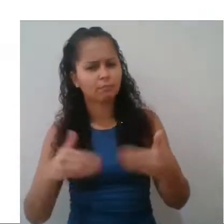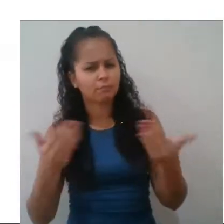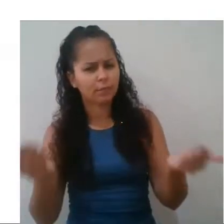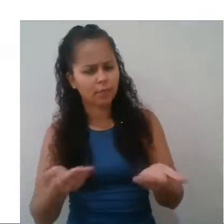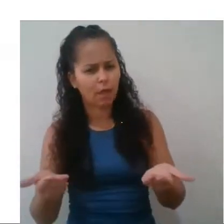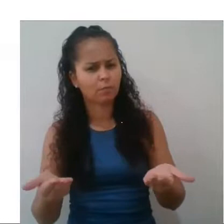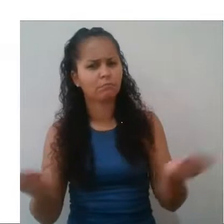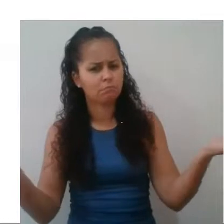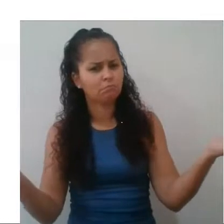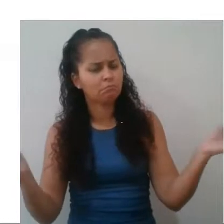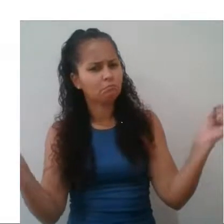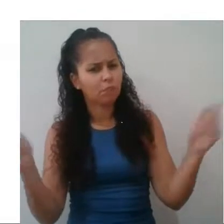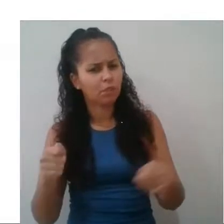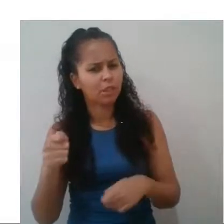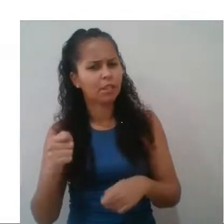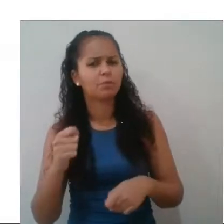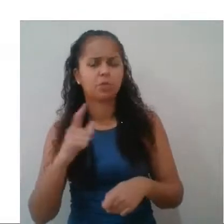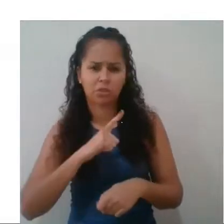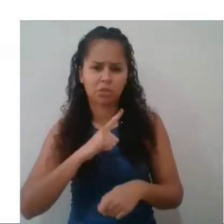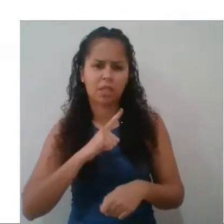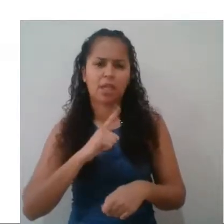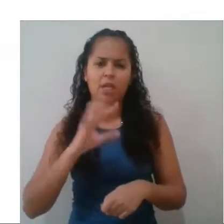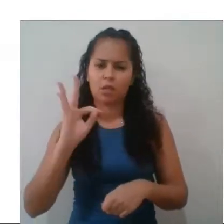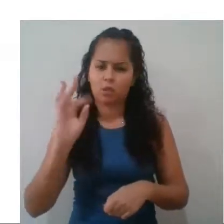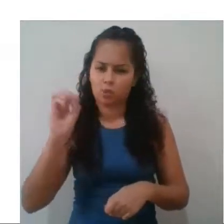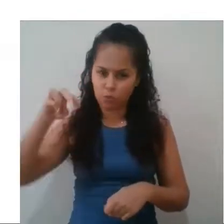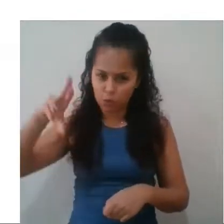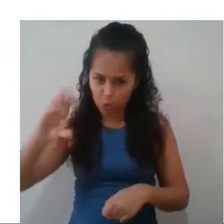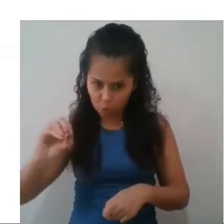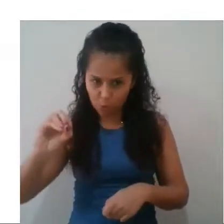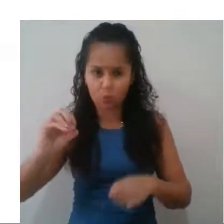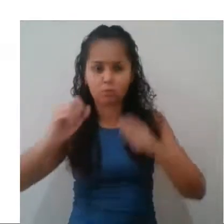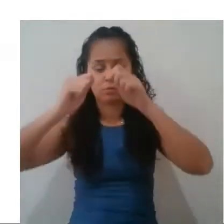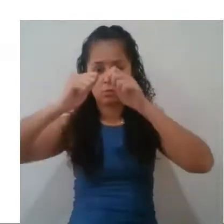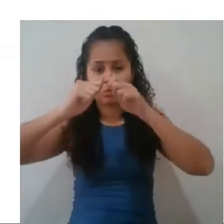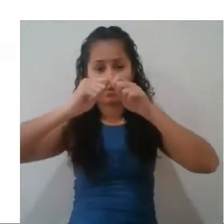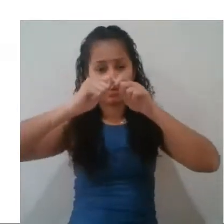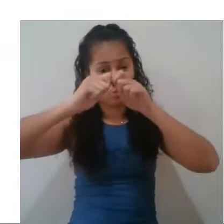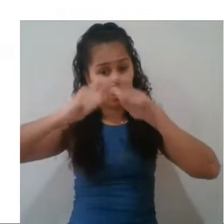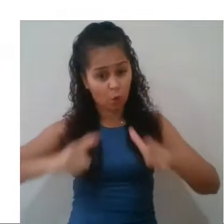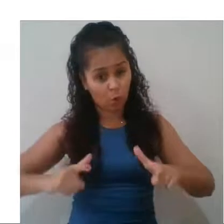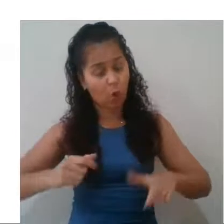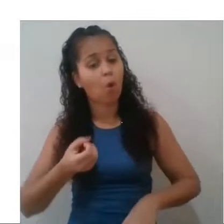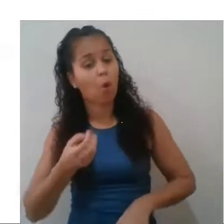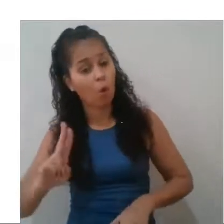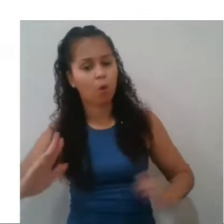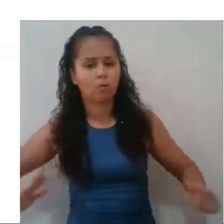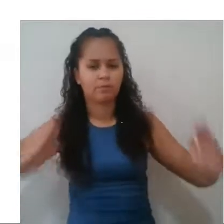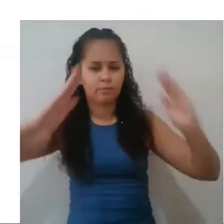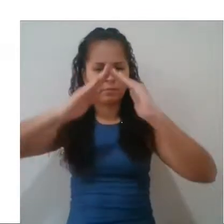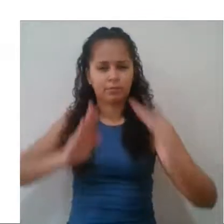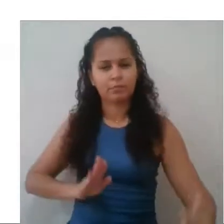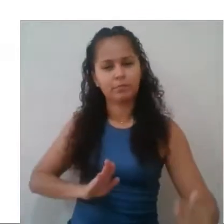Portanto, podemos obter um tronco de cone ou um tronco de pirâmide a partir de um cone